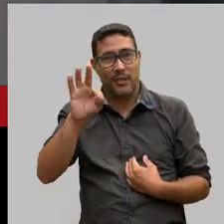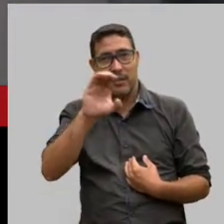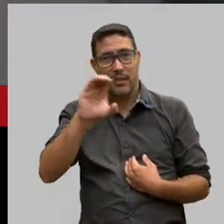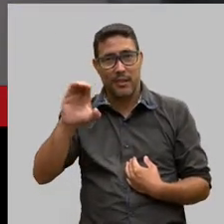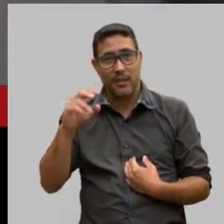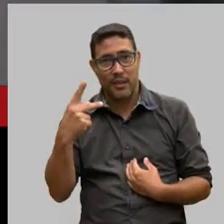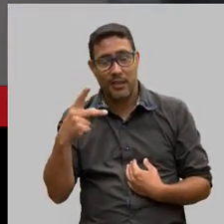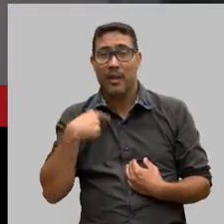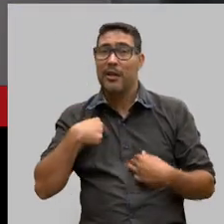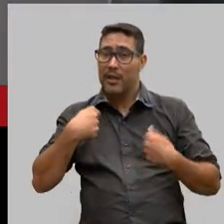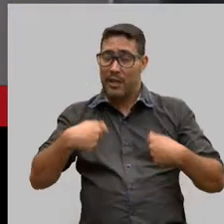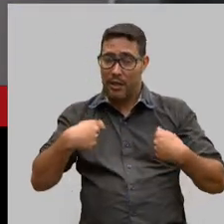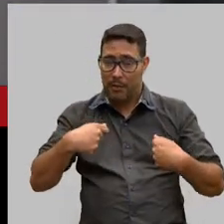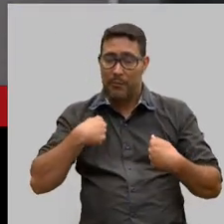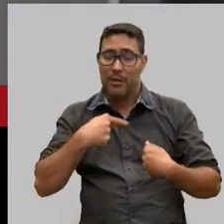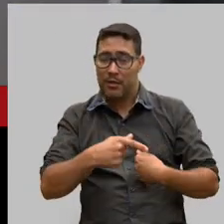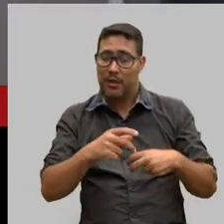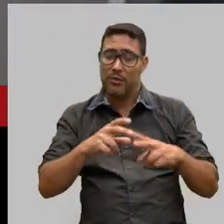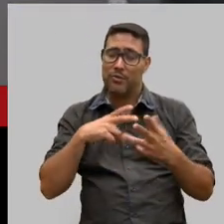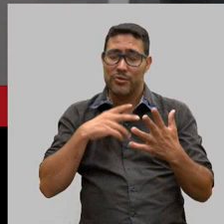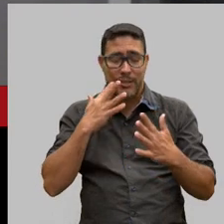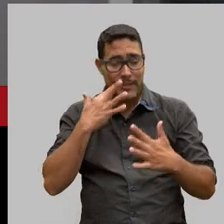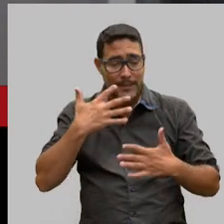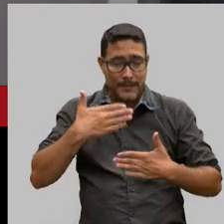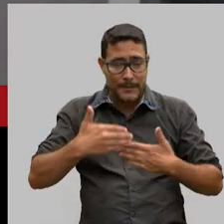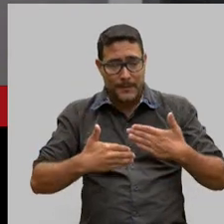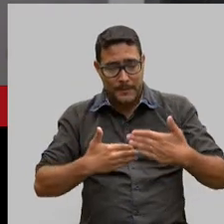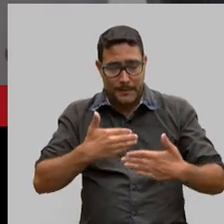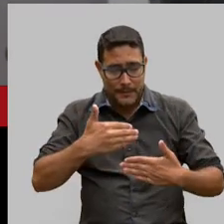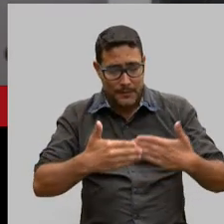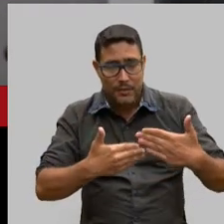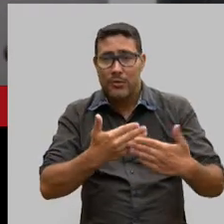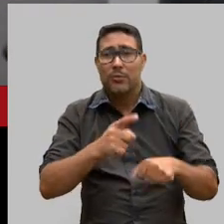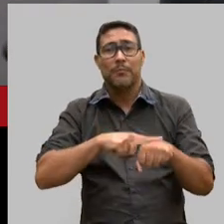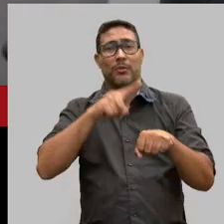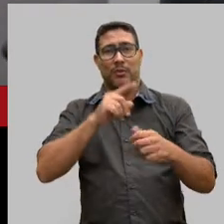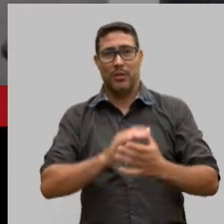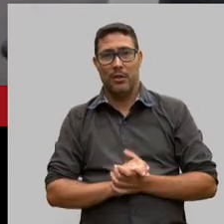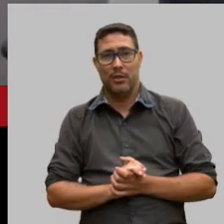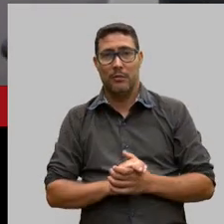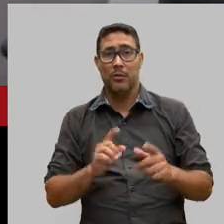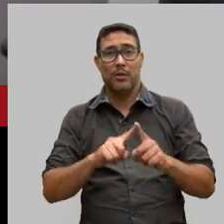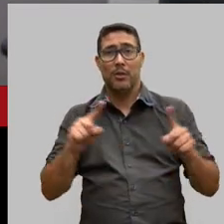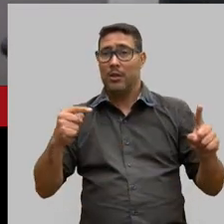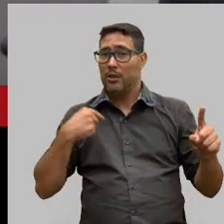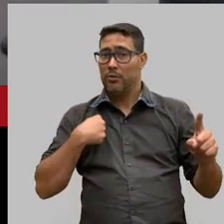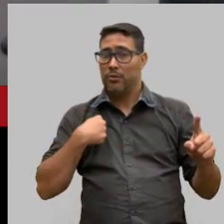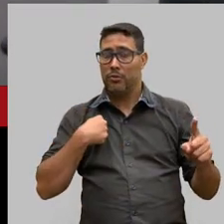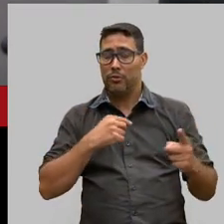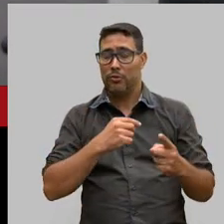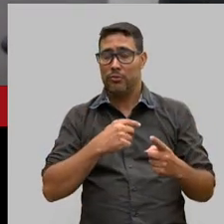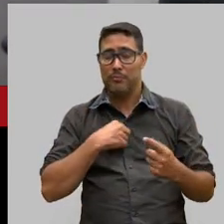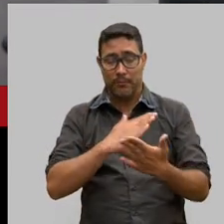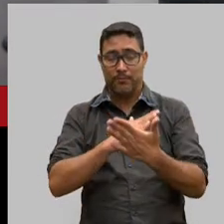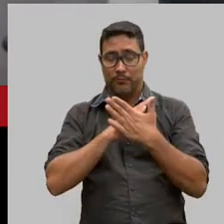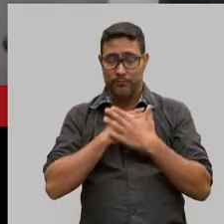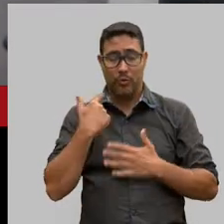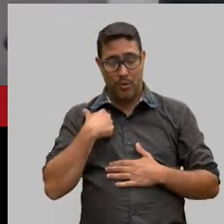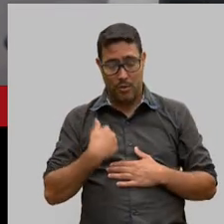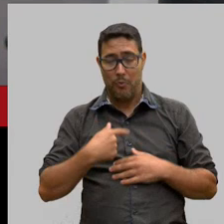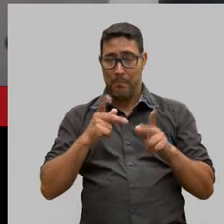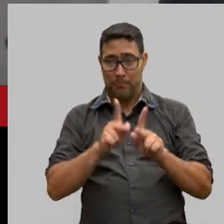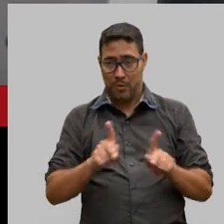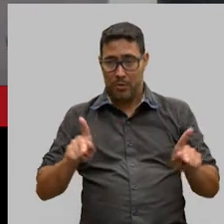preciso ir no meu tempo então Eh isso traz pra gente que educador uma sensação de dever